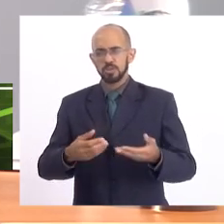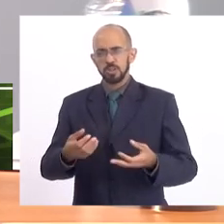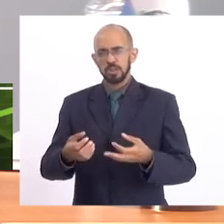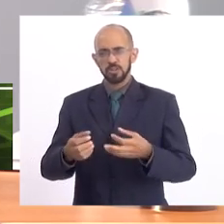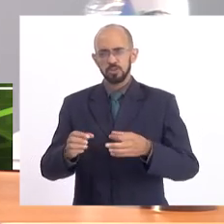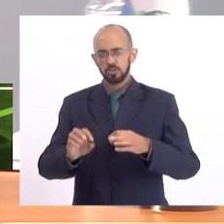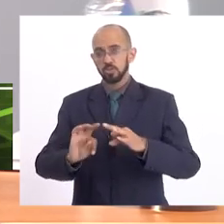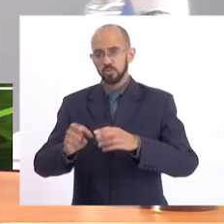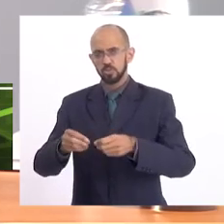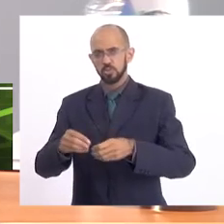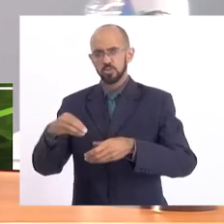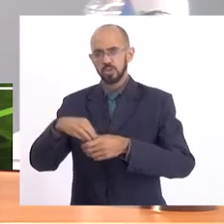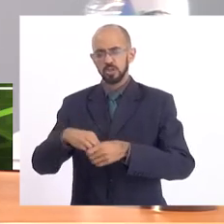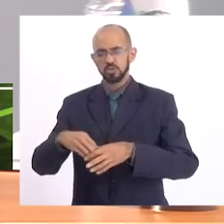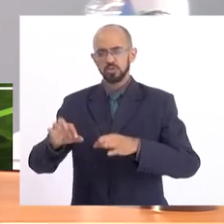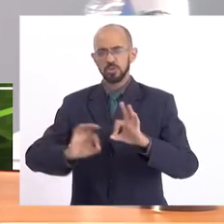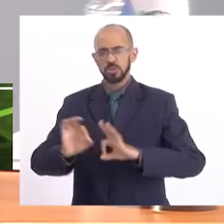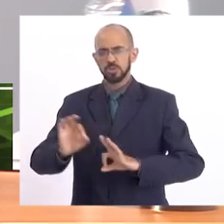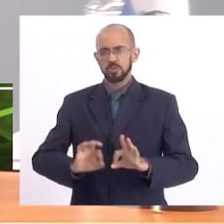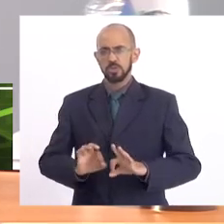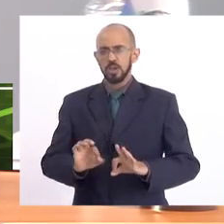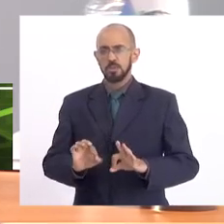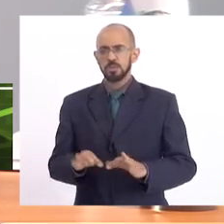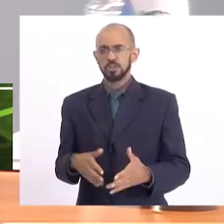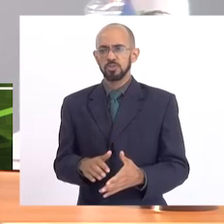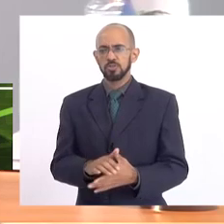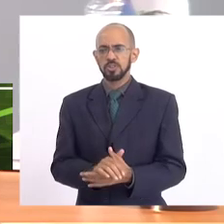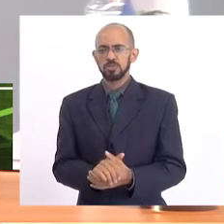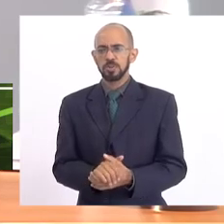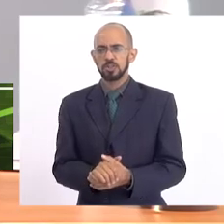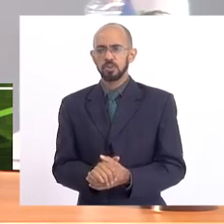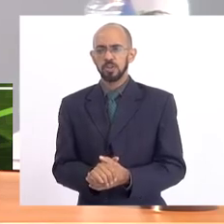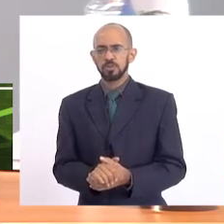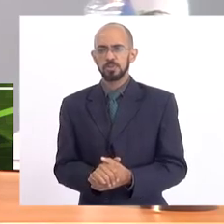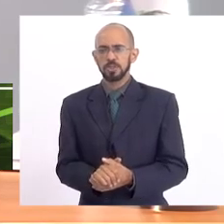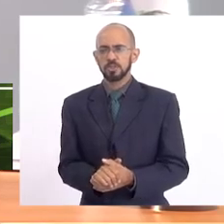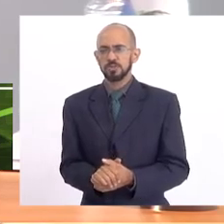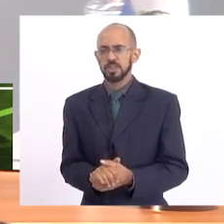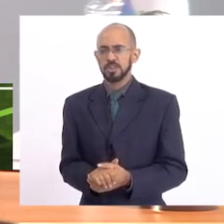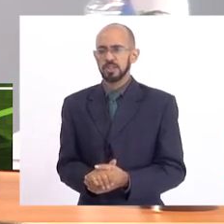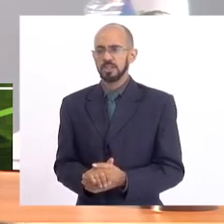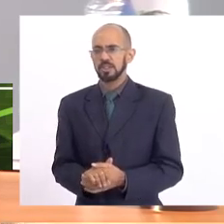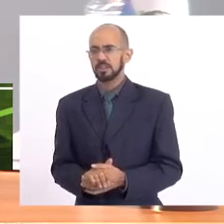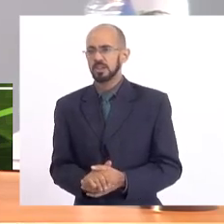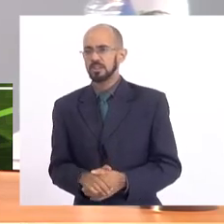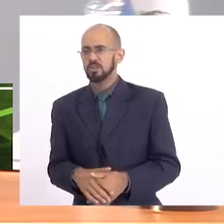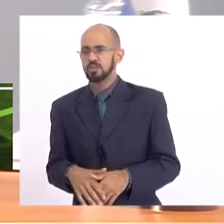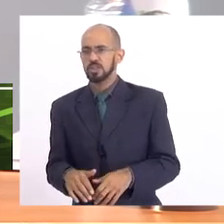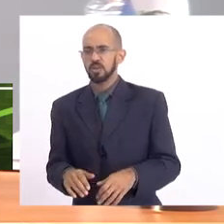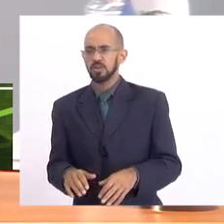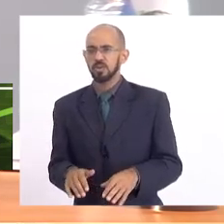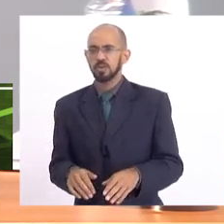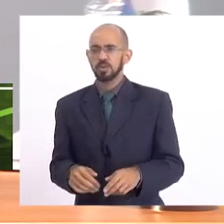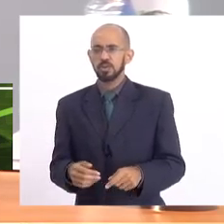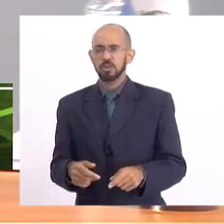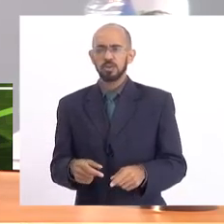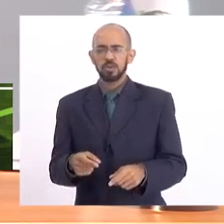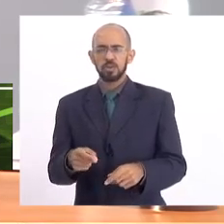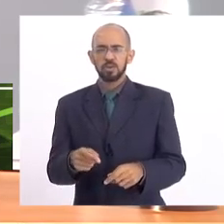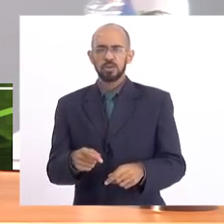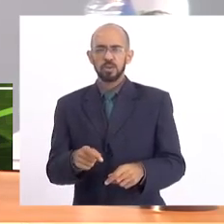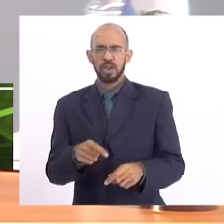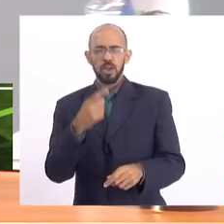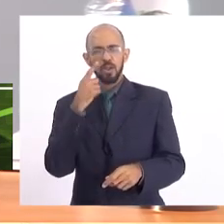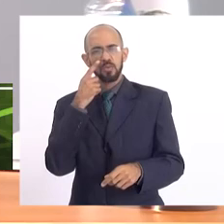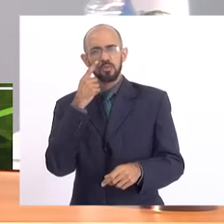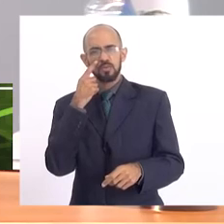Né? Quando eu cheguei lá no Degase, né? Me corrijam até os colegas aqui, né? Não sou o dono da razão, mas eu vi que